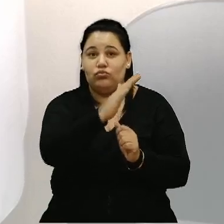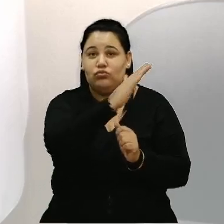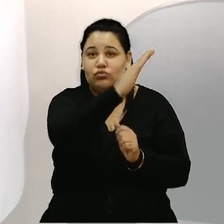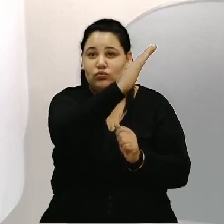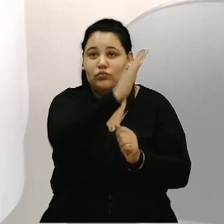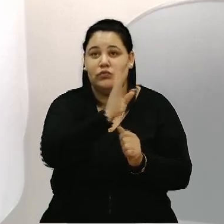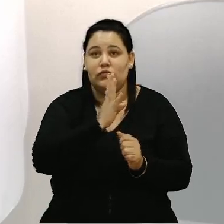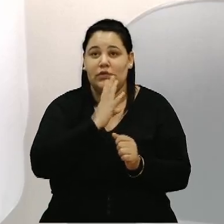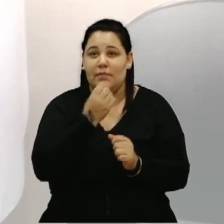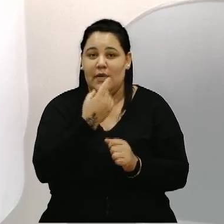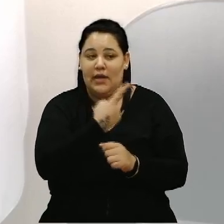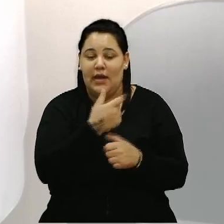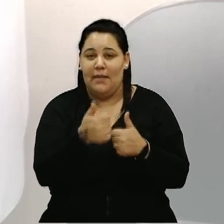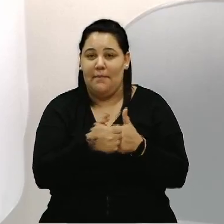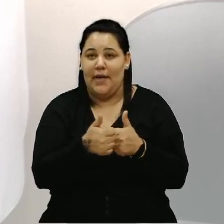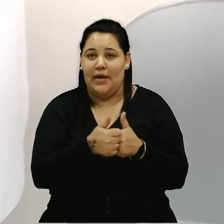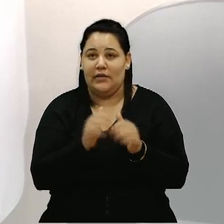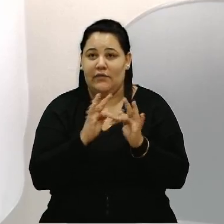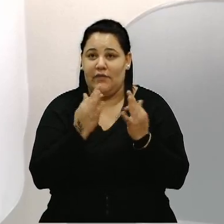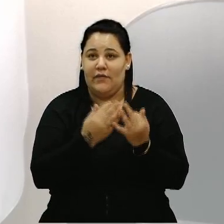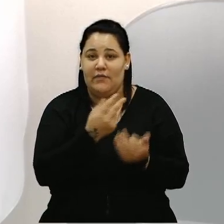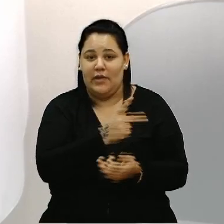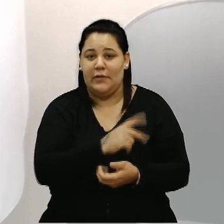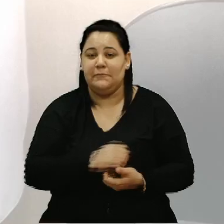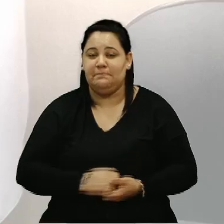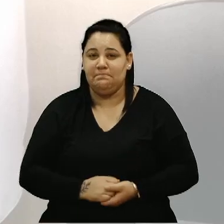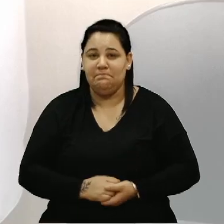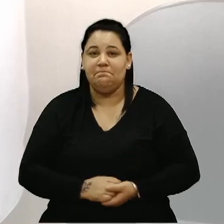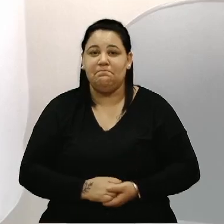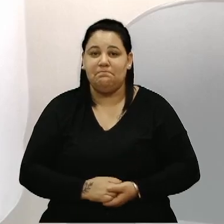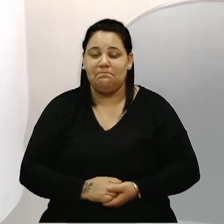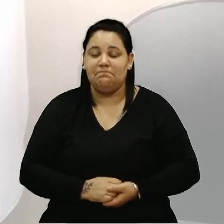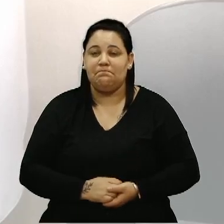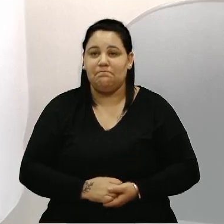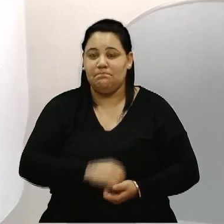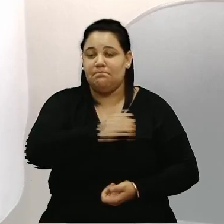da casa de parentes e amigos seus ali, né, vereador Ues?